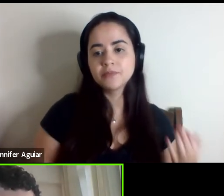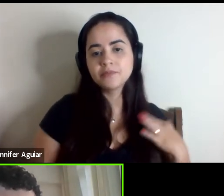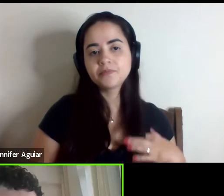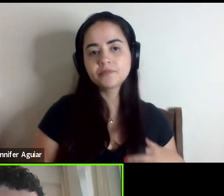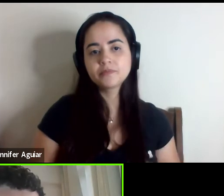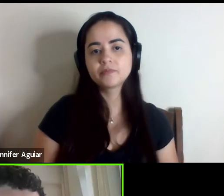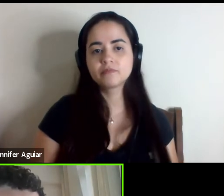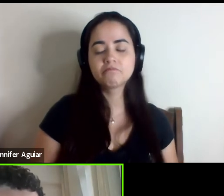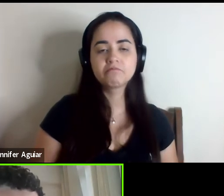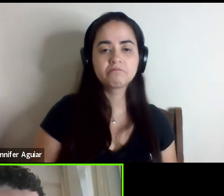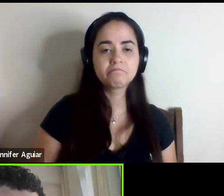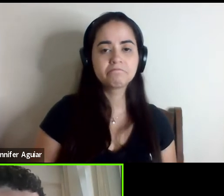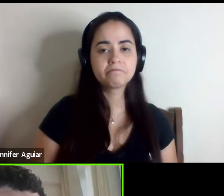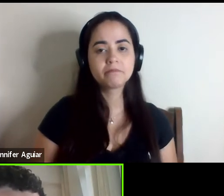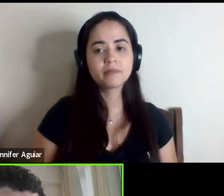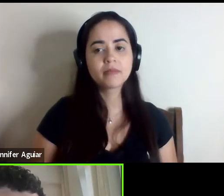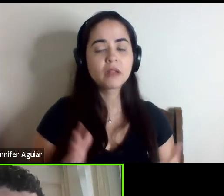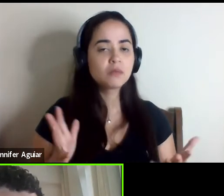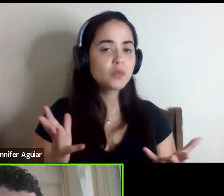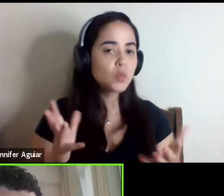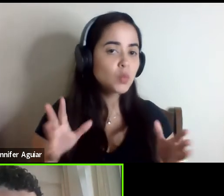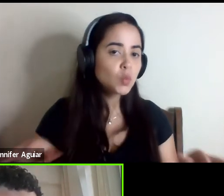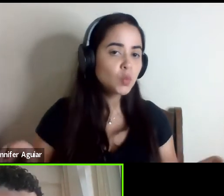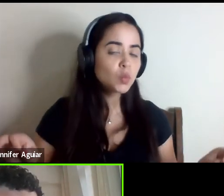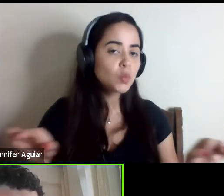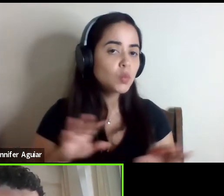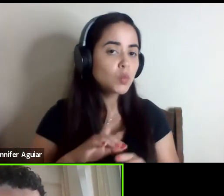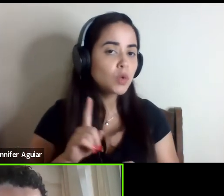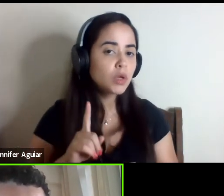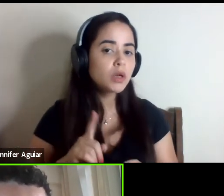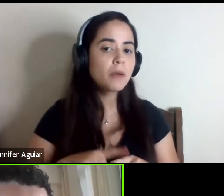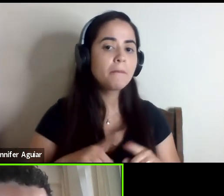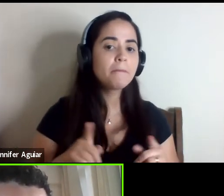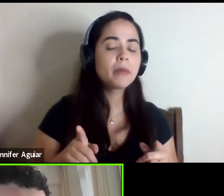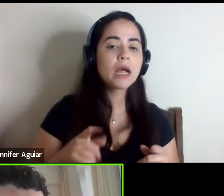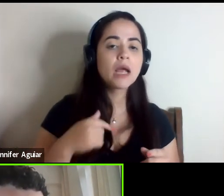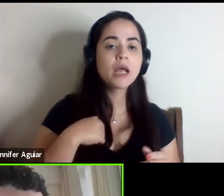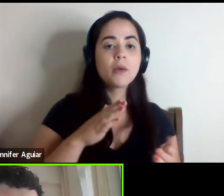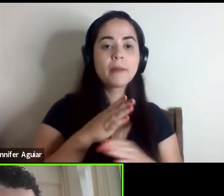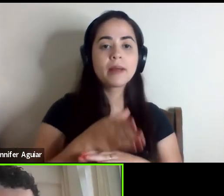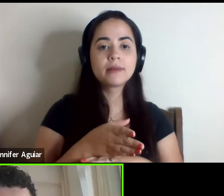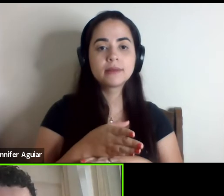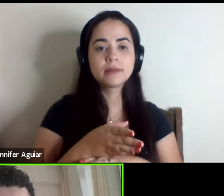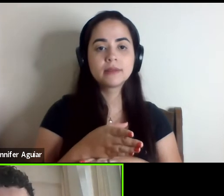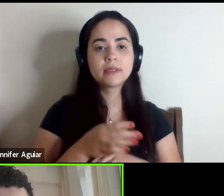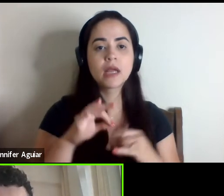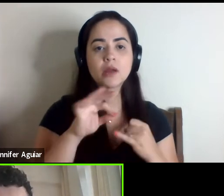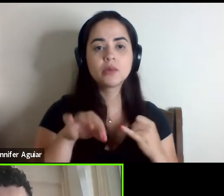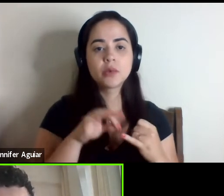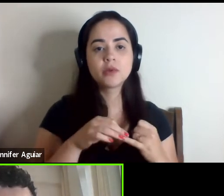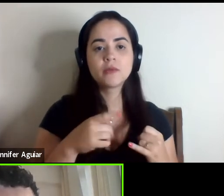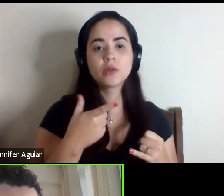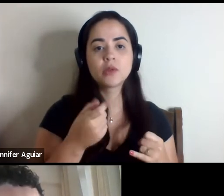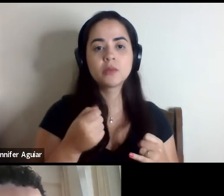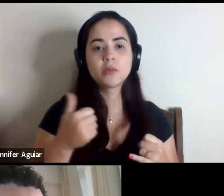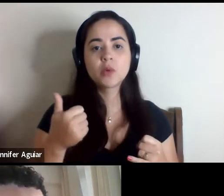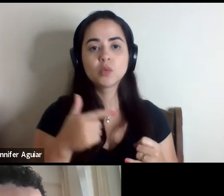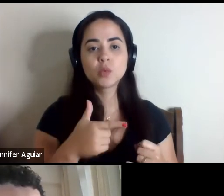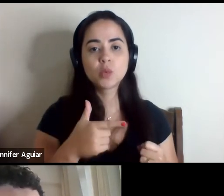talvez insuficiente, mas um exemplo: eu entrei no IFES em 2012. Quando eu cheguei